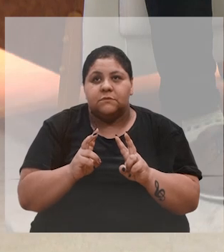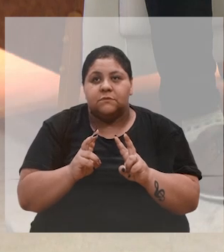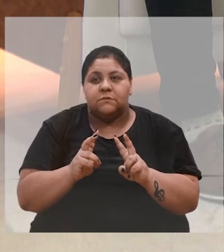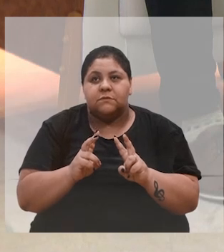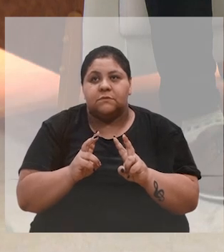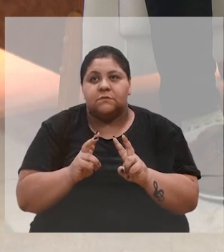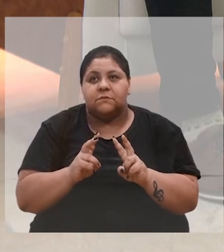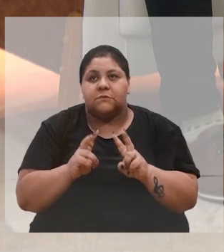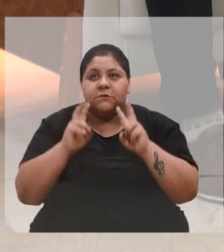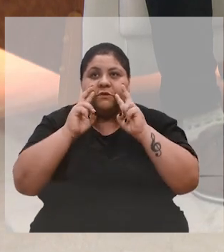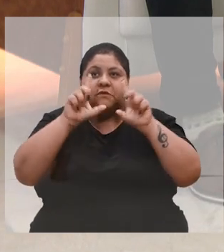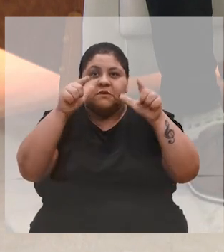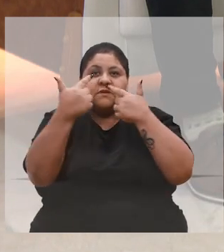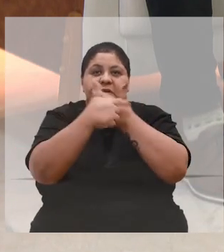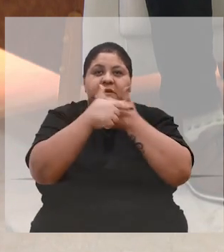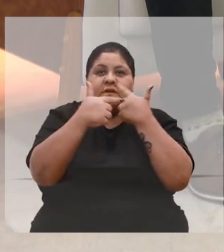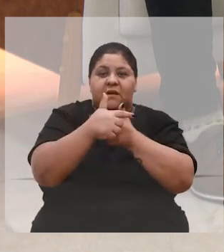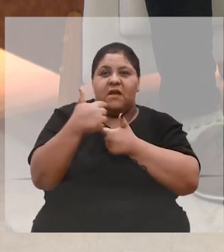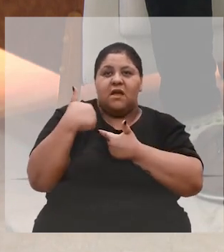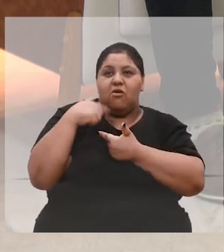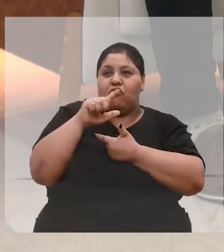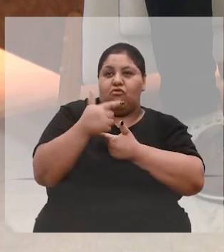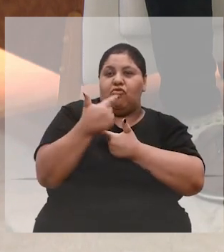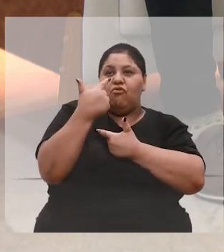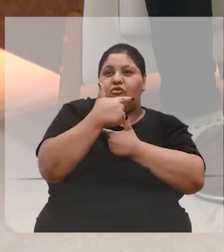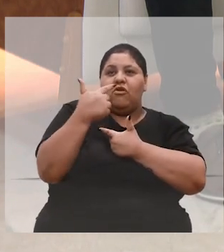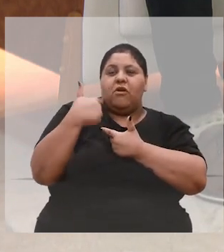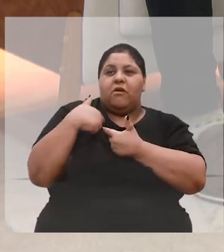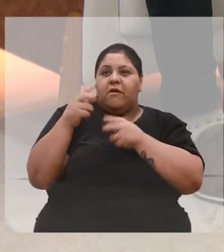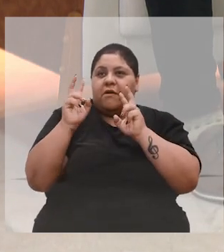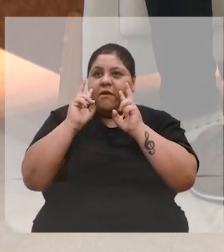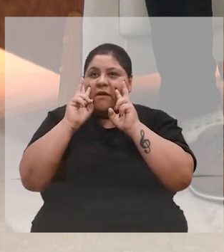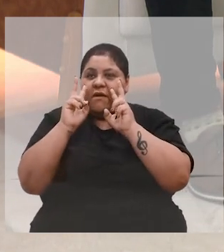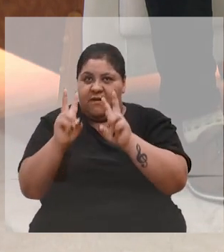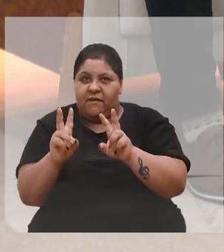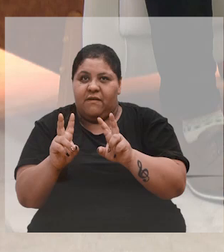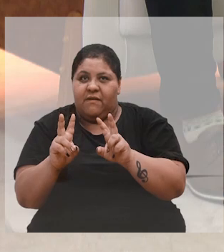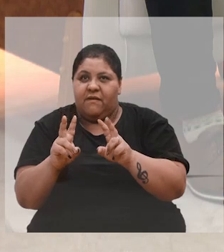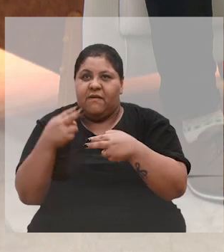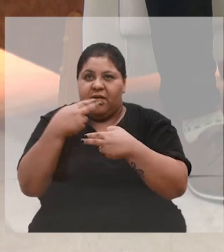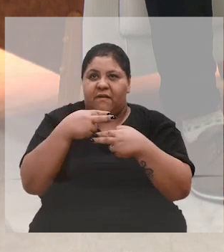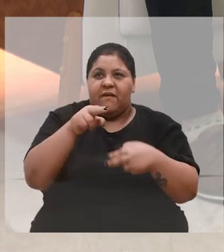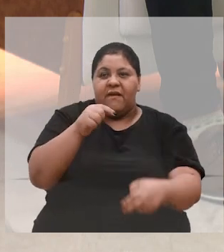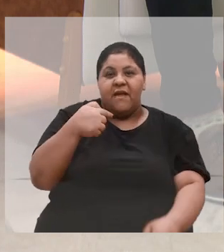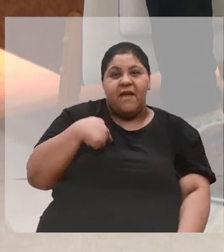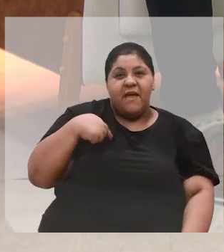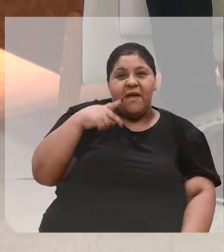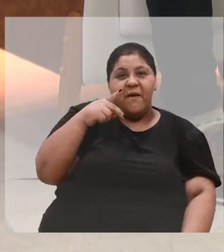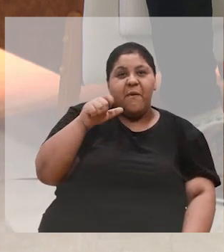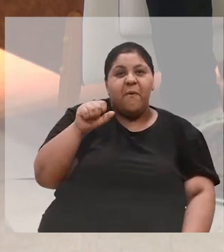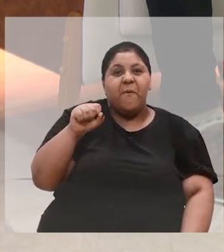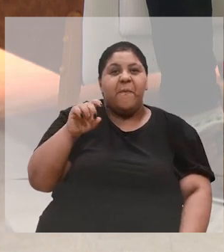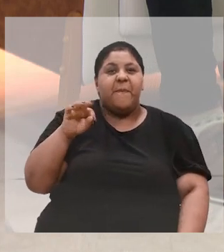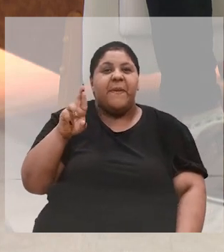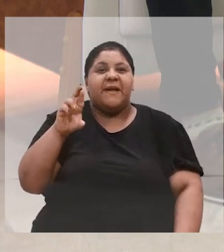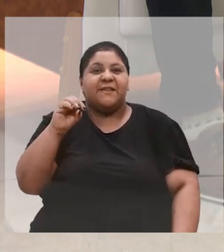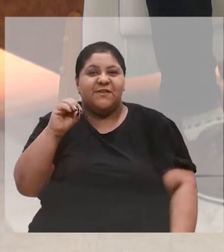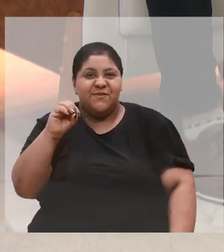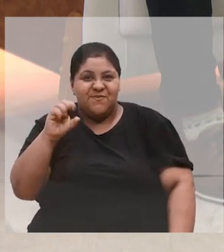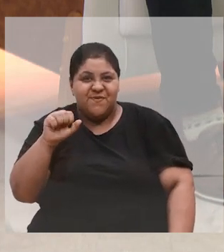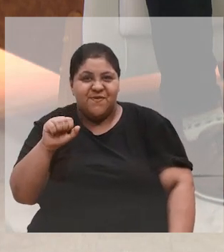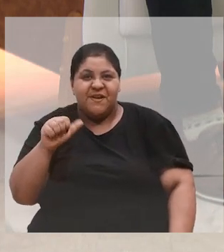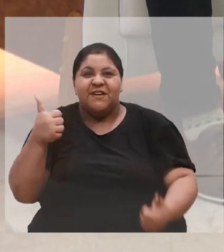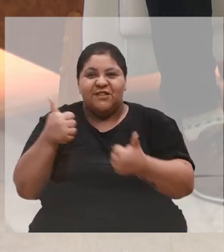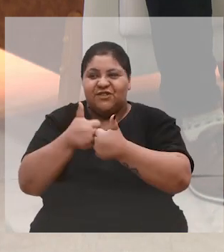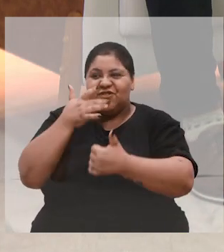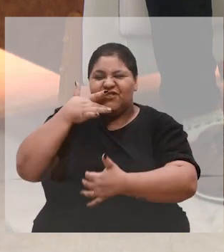alguém assiste uma coisa engraçada, eu não rio. Tipo, eu assisto a Patroa e as Crianças, ou Big Bang a Teoria, mas eu